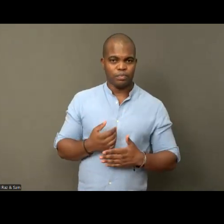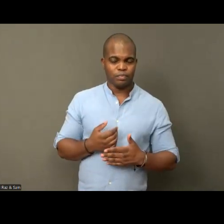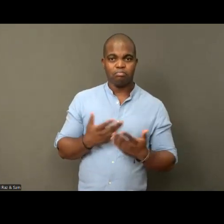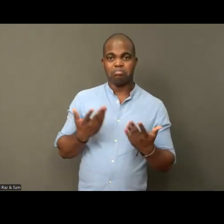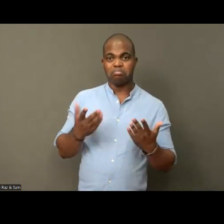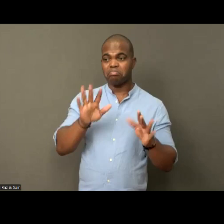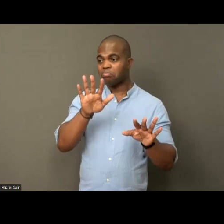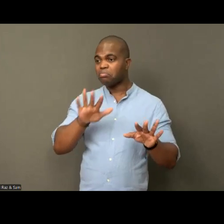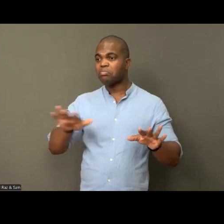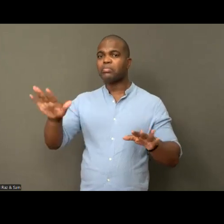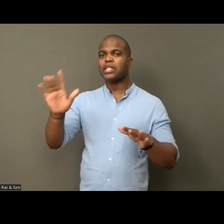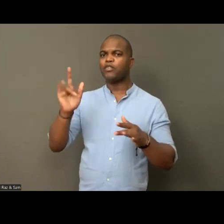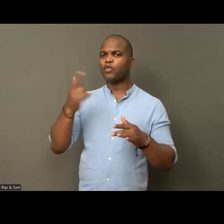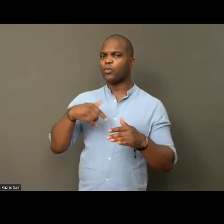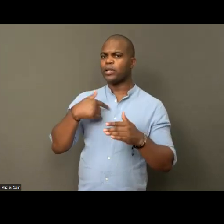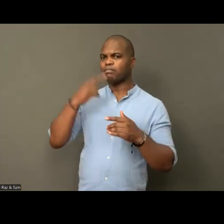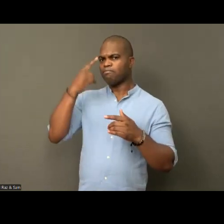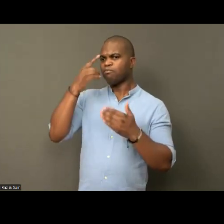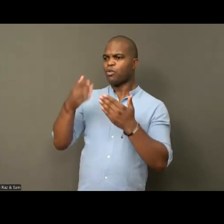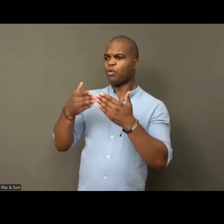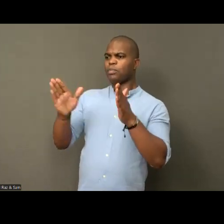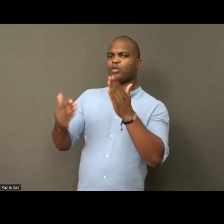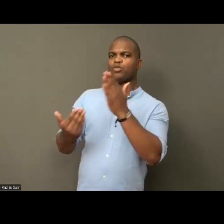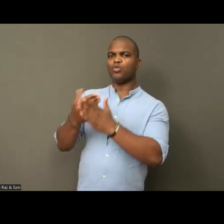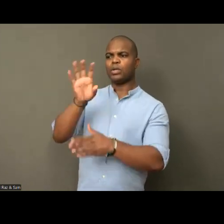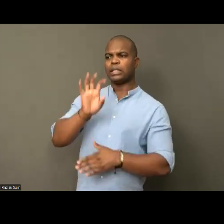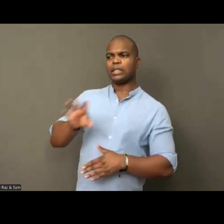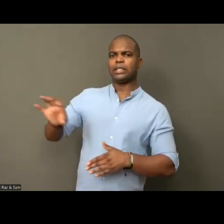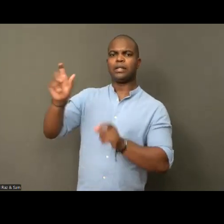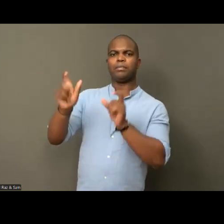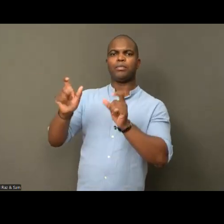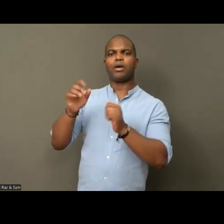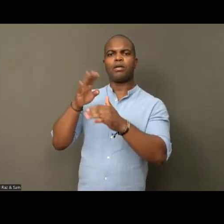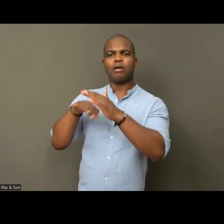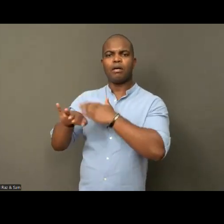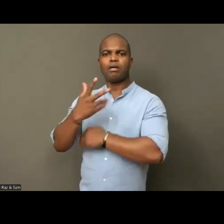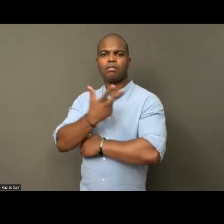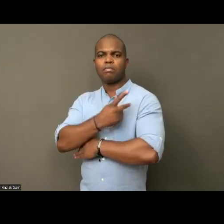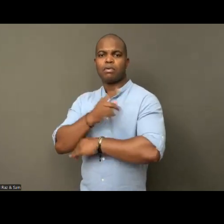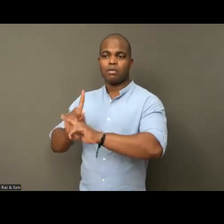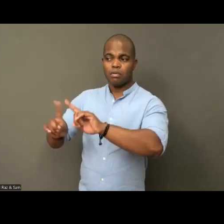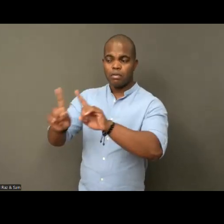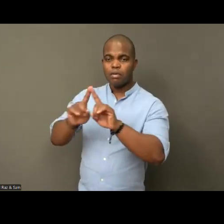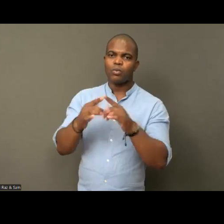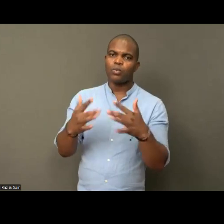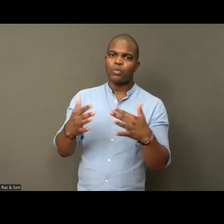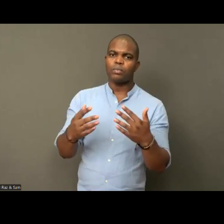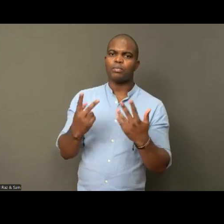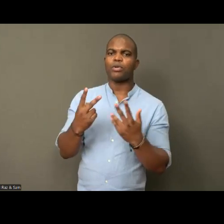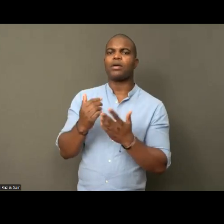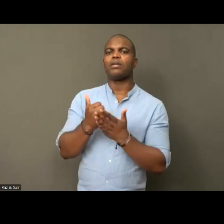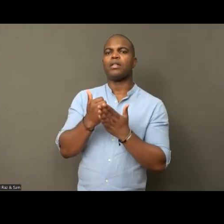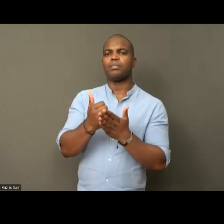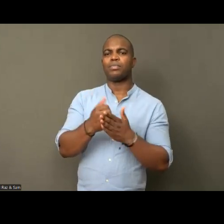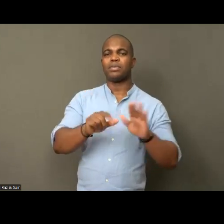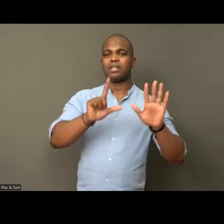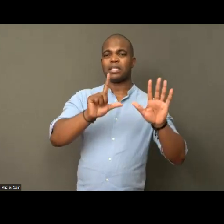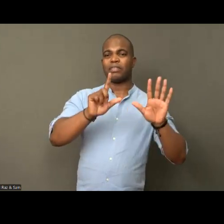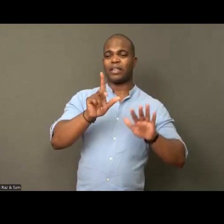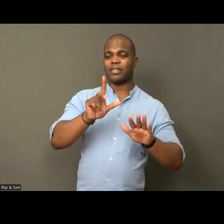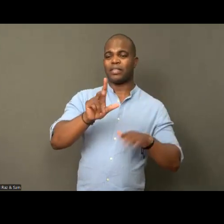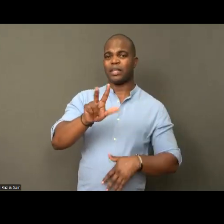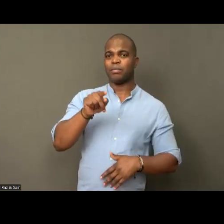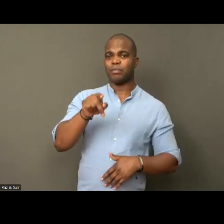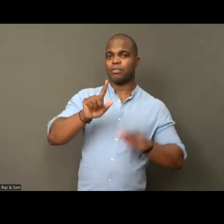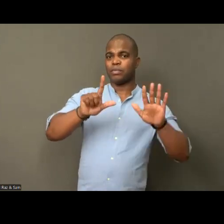de pessoas ainda dependem de combustíveis poluentes para suas necessidades energéticas domésticas. A pandemia da Covid-19 diminuiu o passo